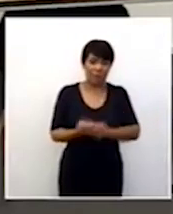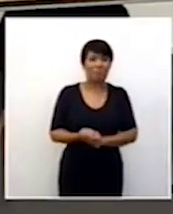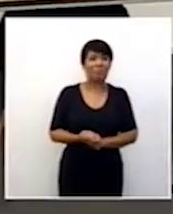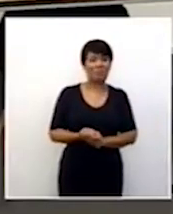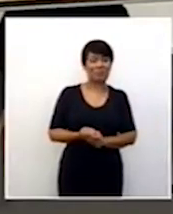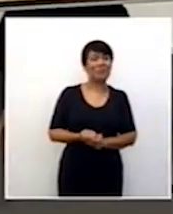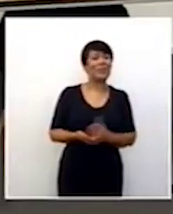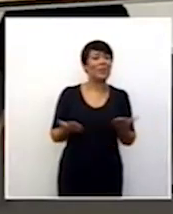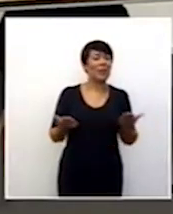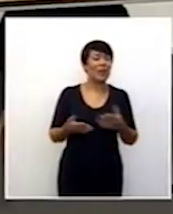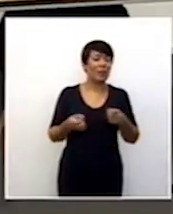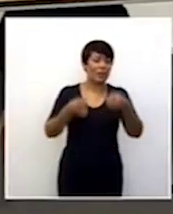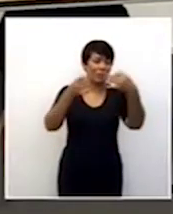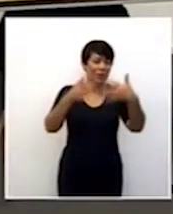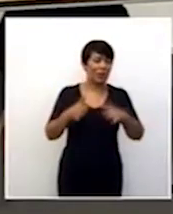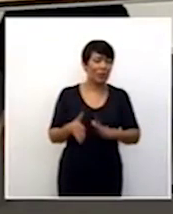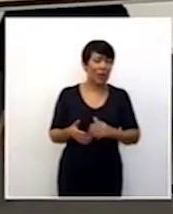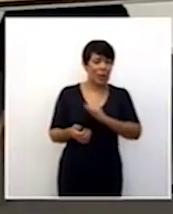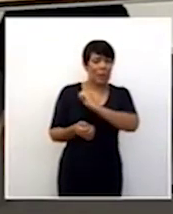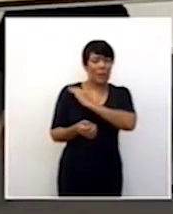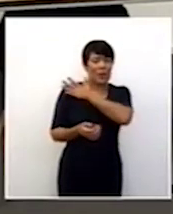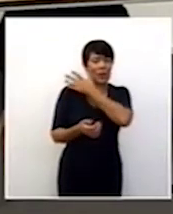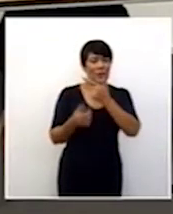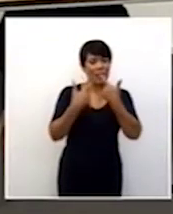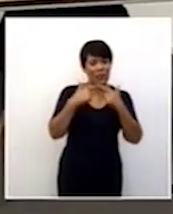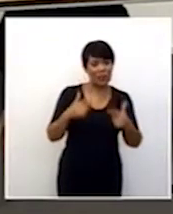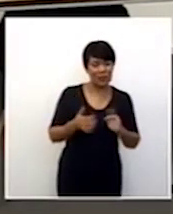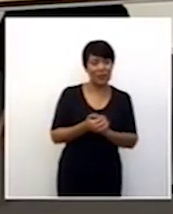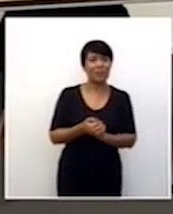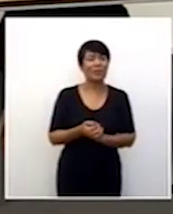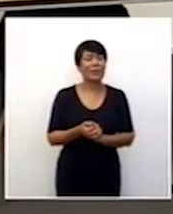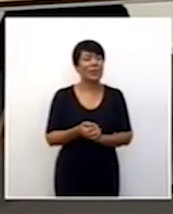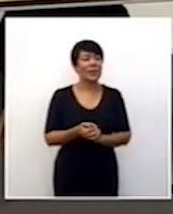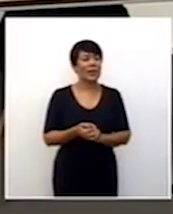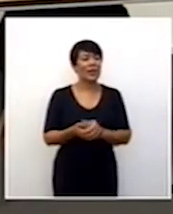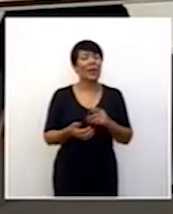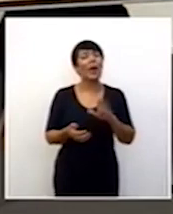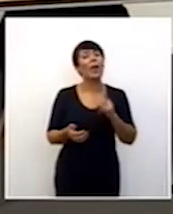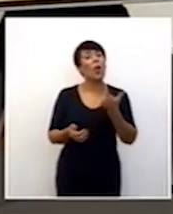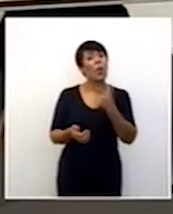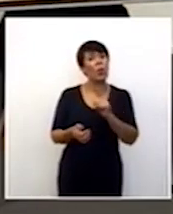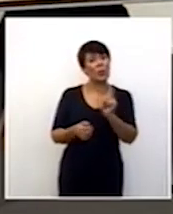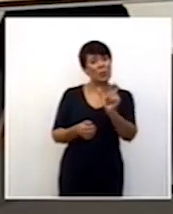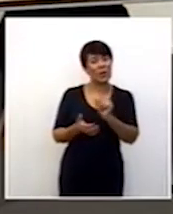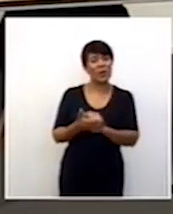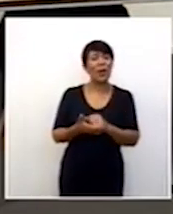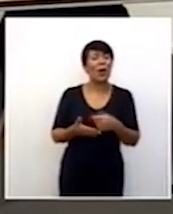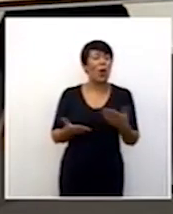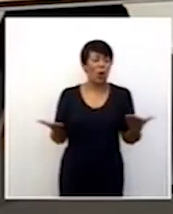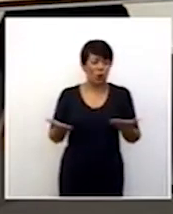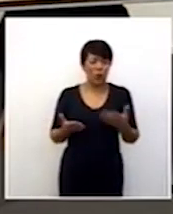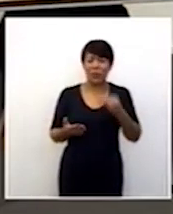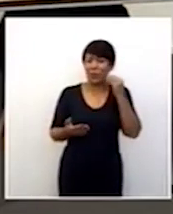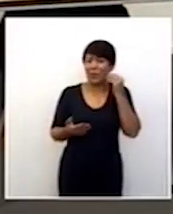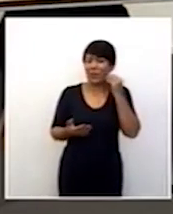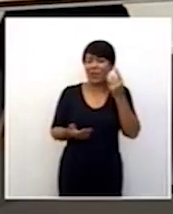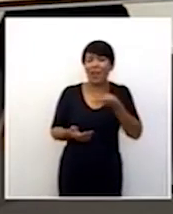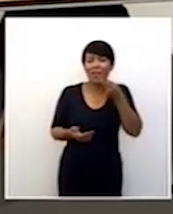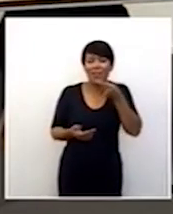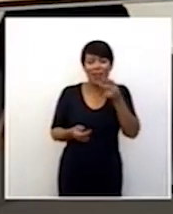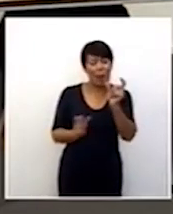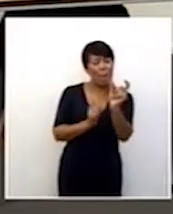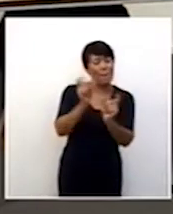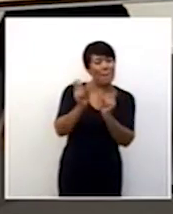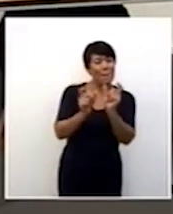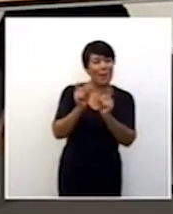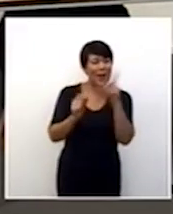agora discorremos sobre o preconceito linguístico. Discorremos, ótima palavra, professora. Sim. Parabéns por tê-la usado. Sim, não, hoje hoje eu vou tentar despejar todo o meu vocabulário, todo o meu Por favor.